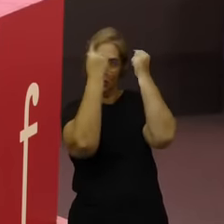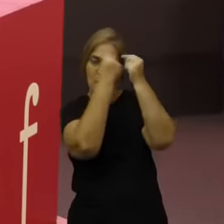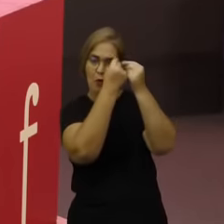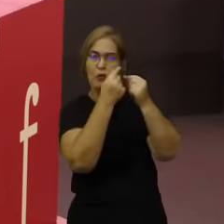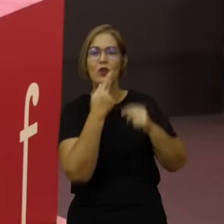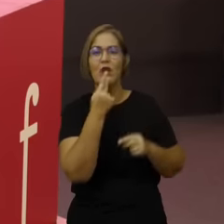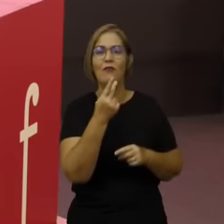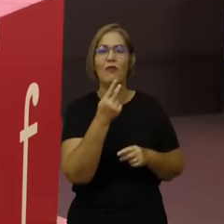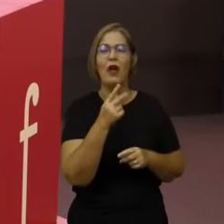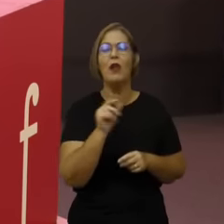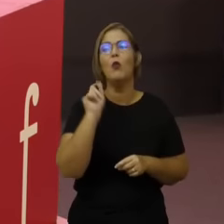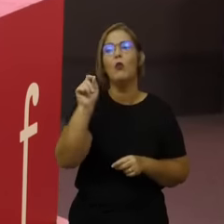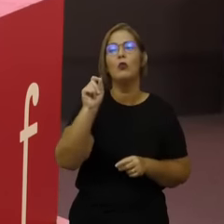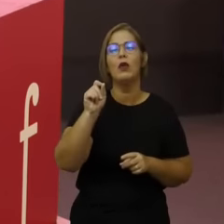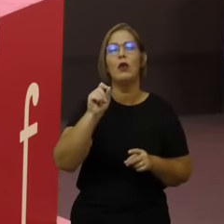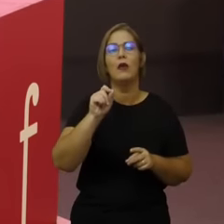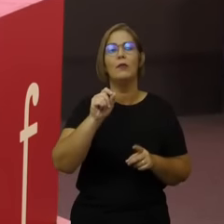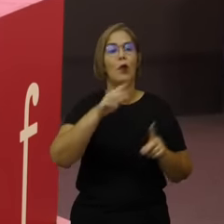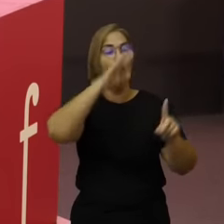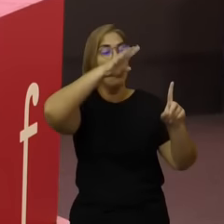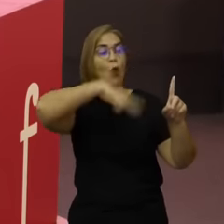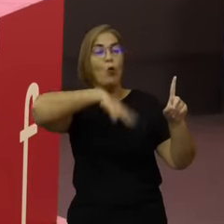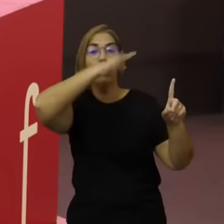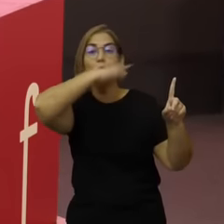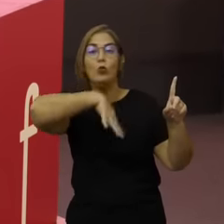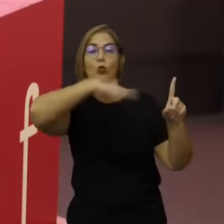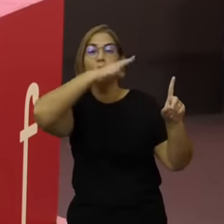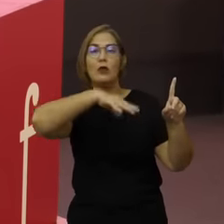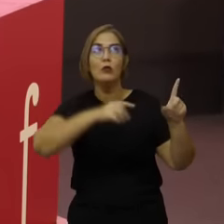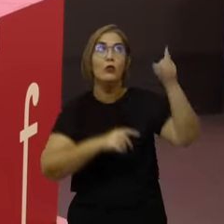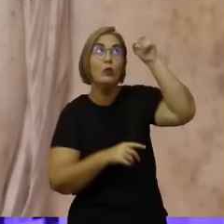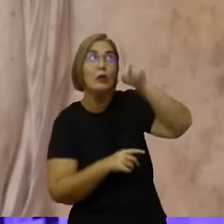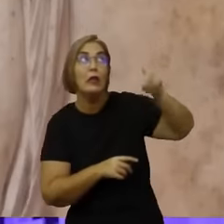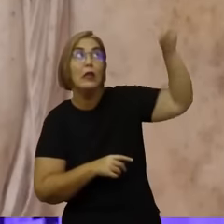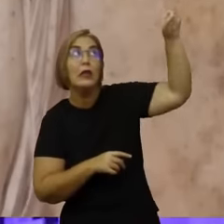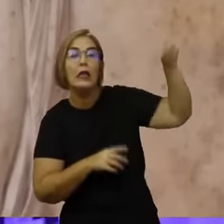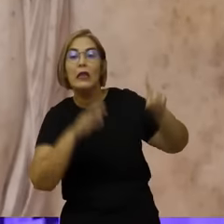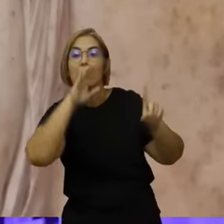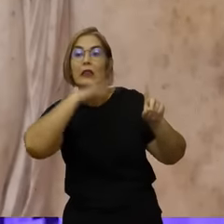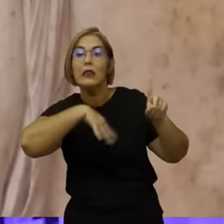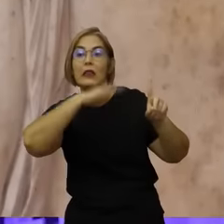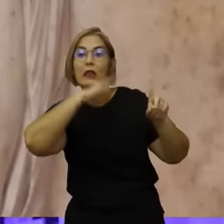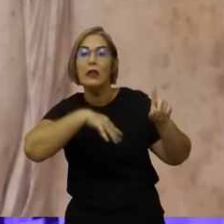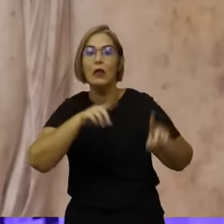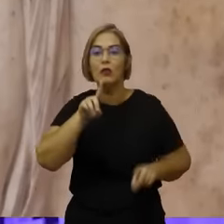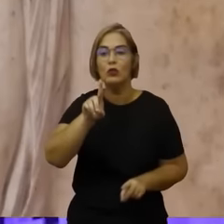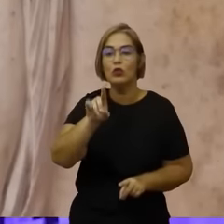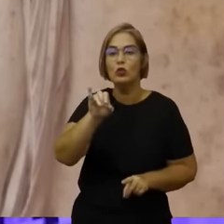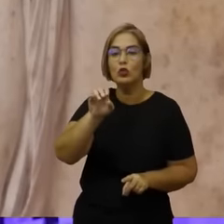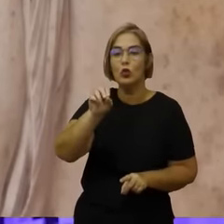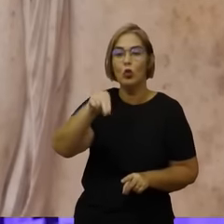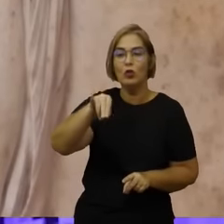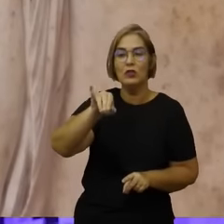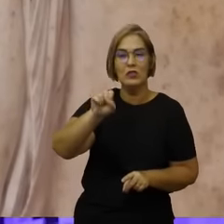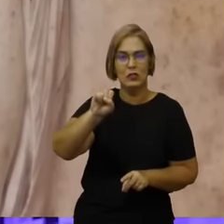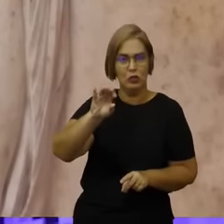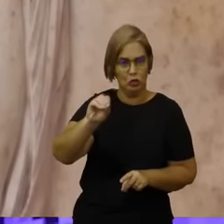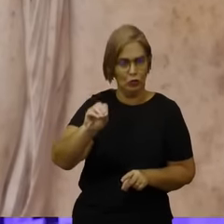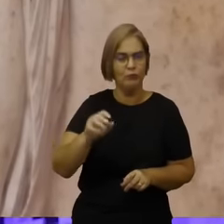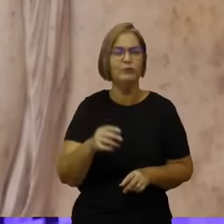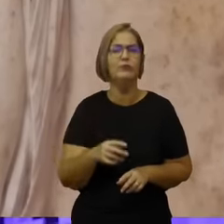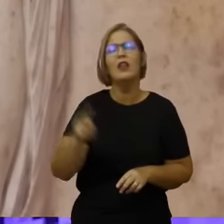do deus Dioniso. Então, conta-se, os antigos gregos contaminte história. Certa vez, o,